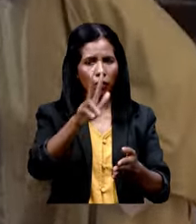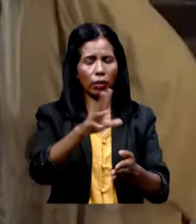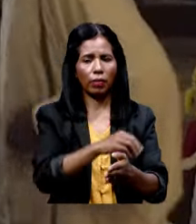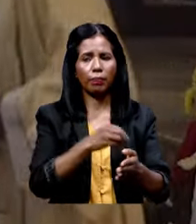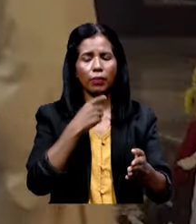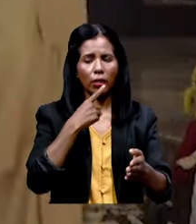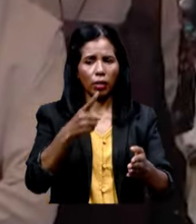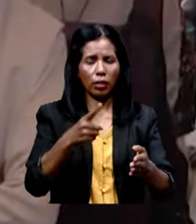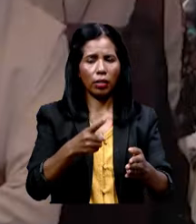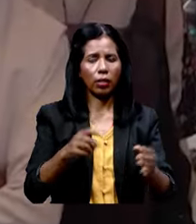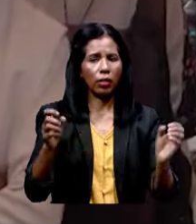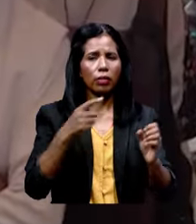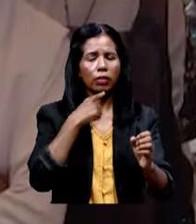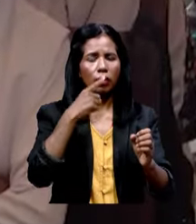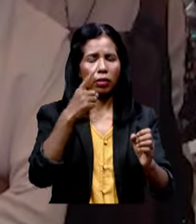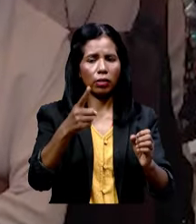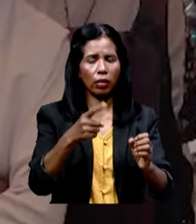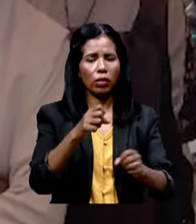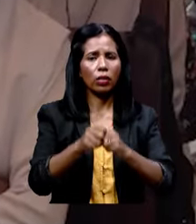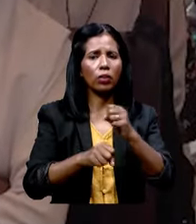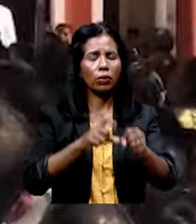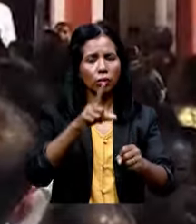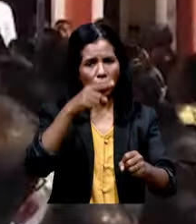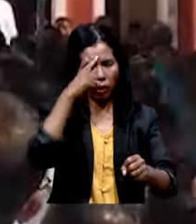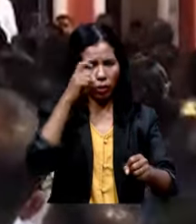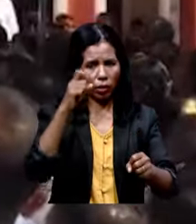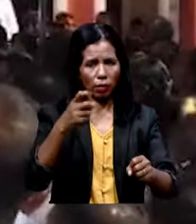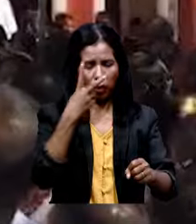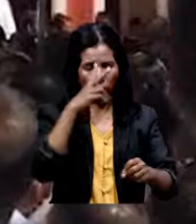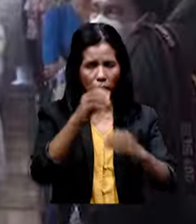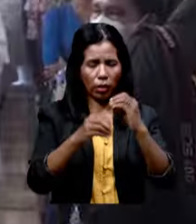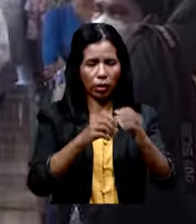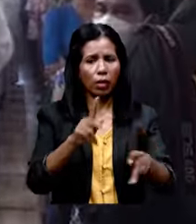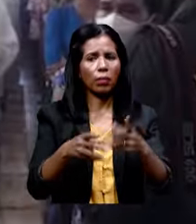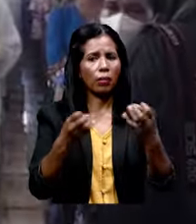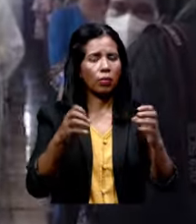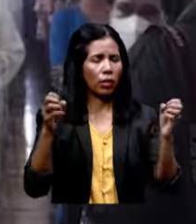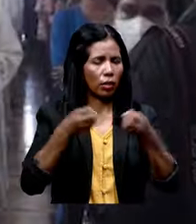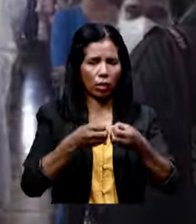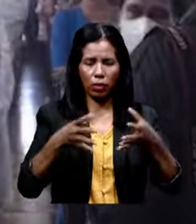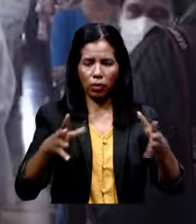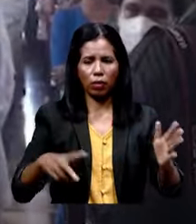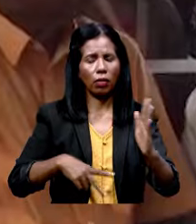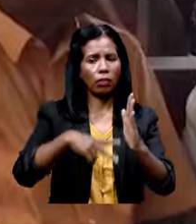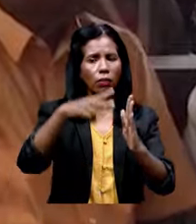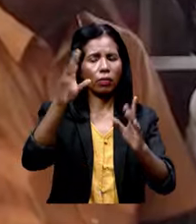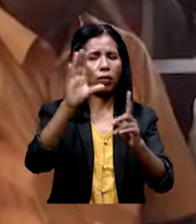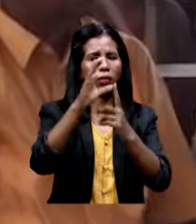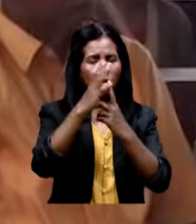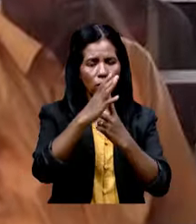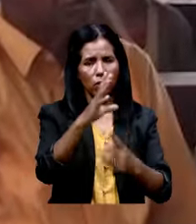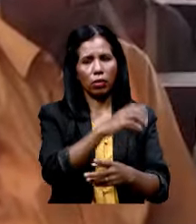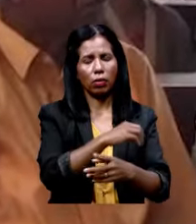Episcopal Timorense lamenta o aspecto social, tamo considera sociedade para lá com o valor cultural no